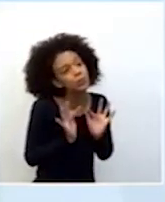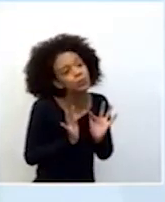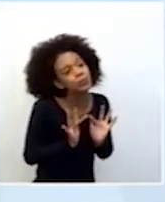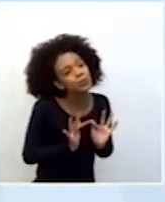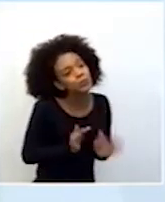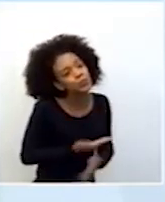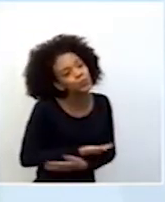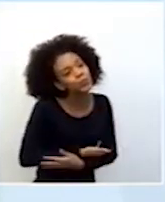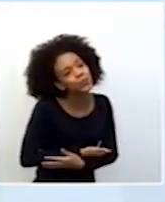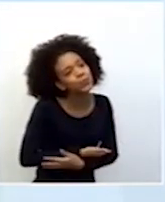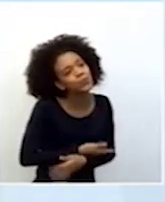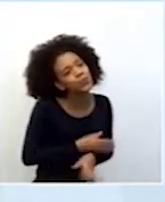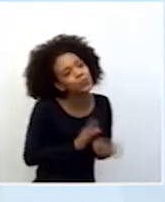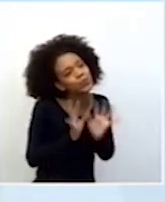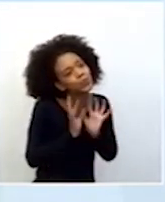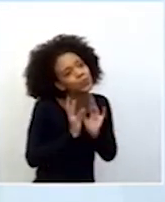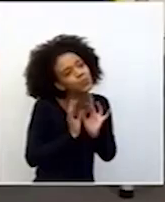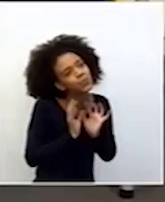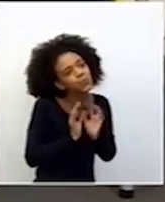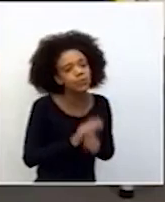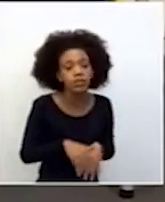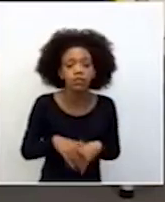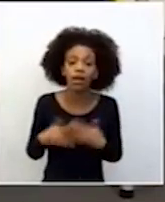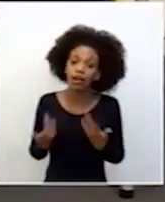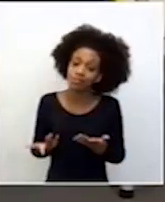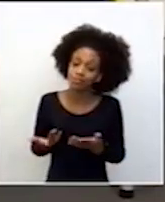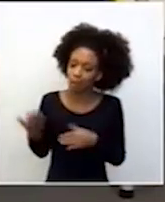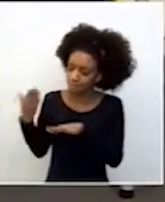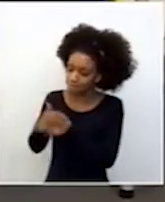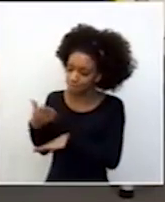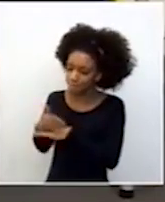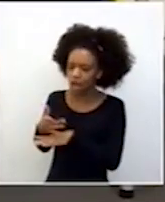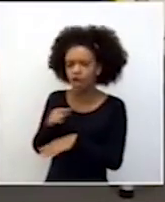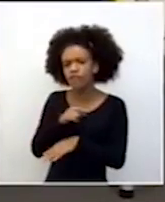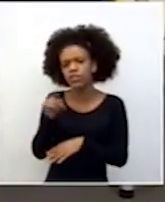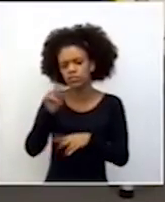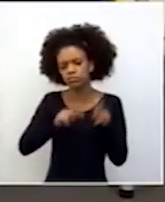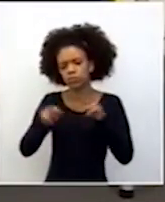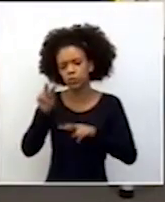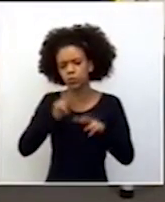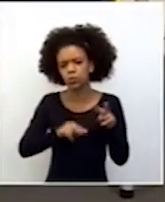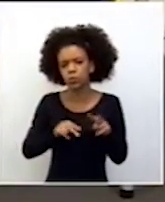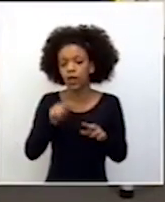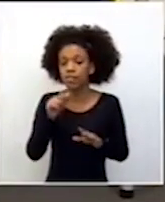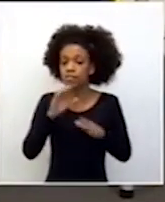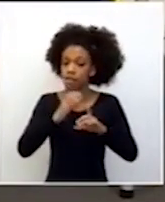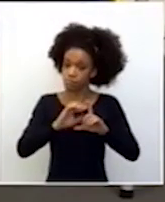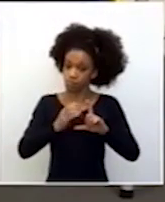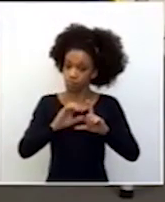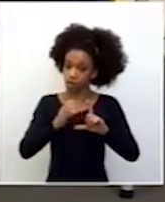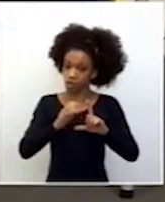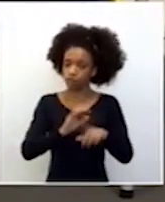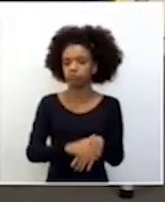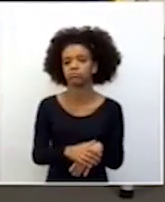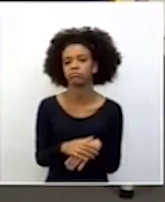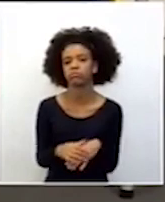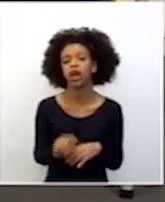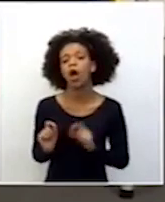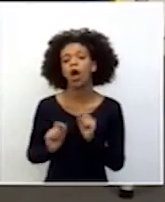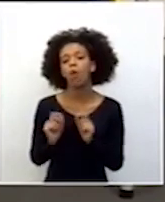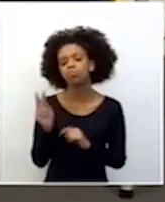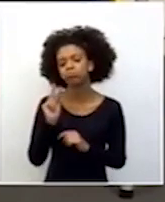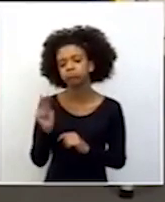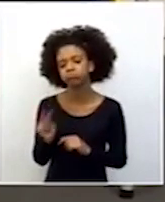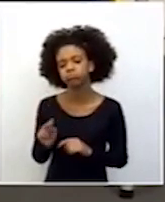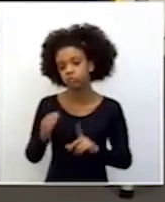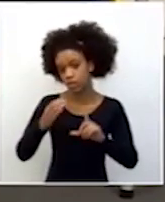coisa. Então, digam, contribuam no chat. Qual a leitura que você faz dessa charge? Qual a leitura que você